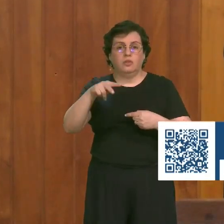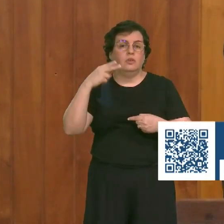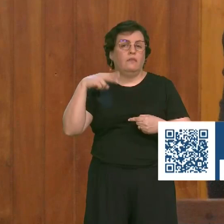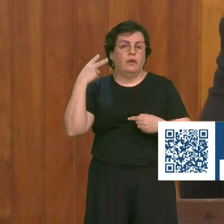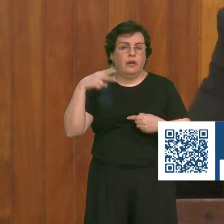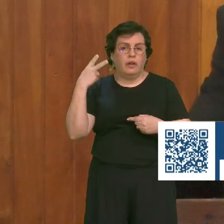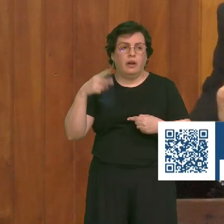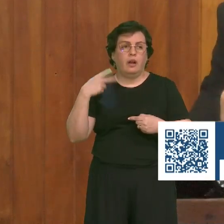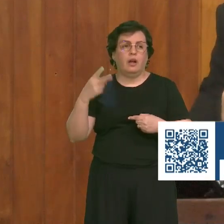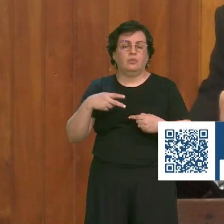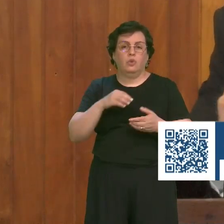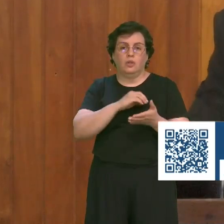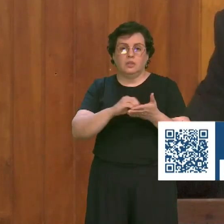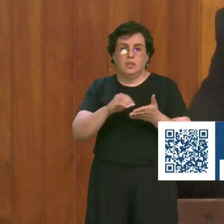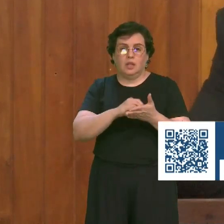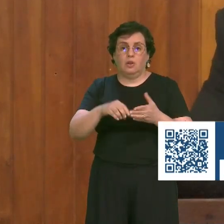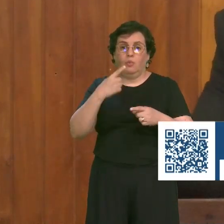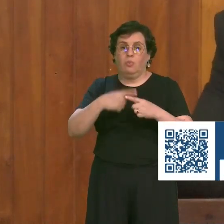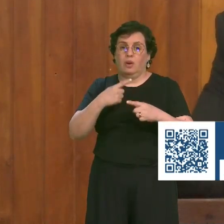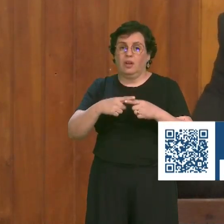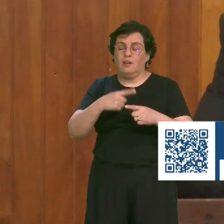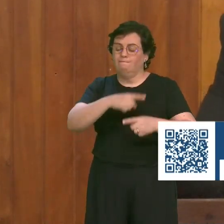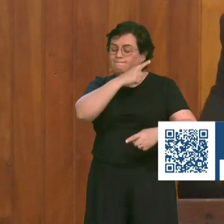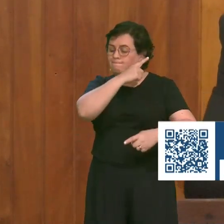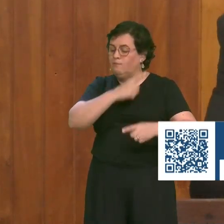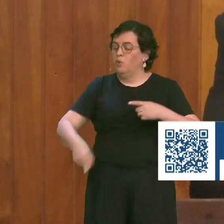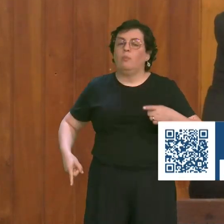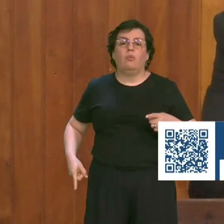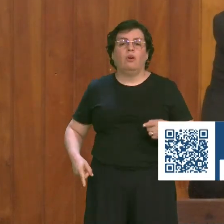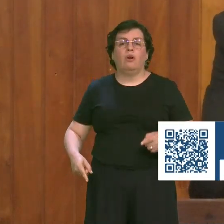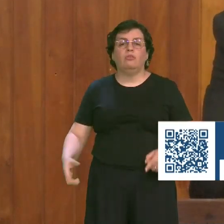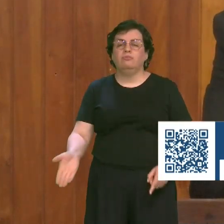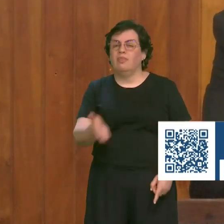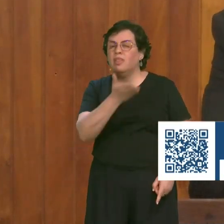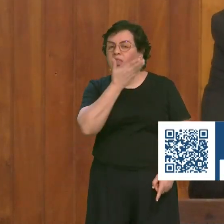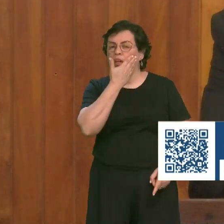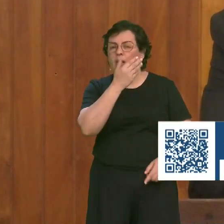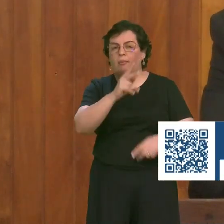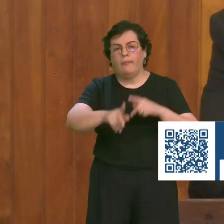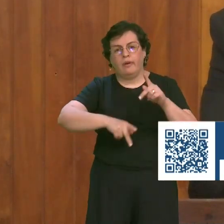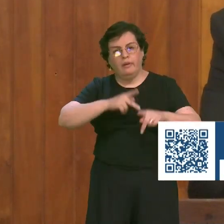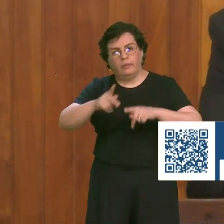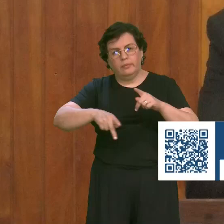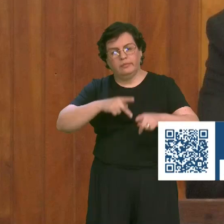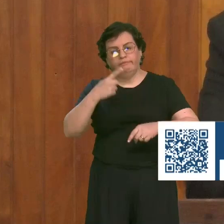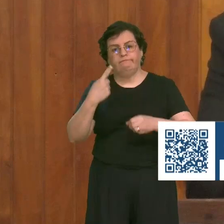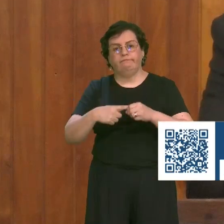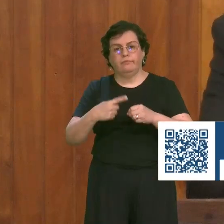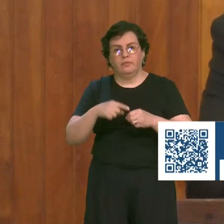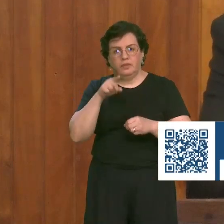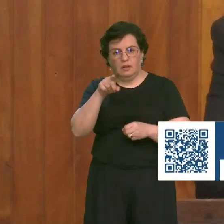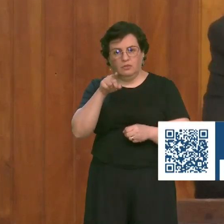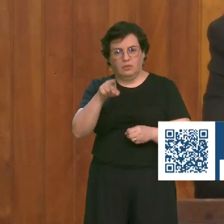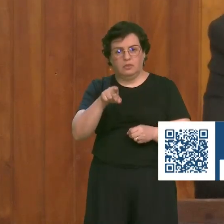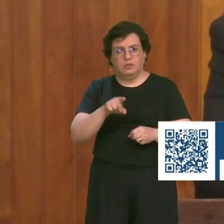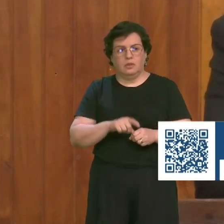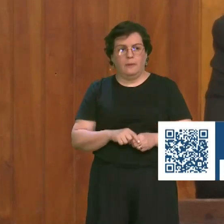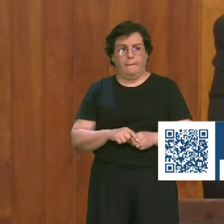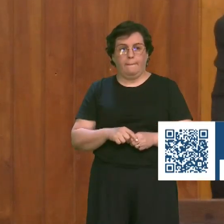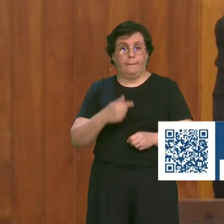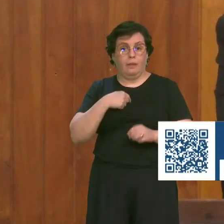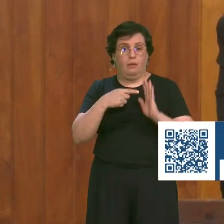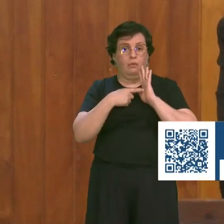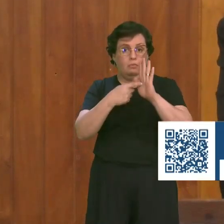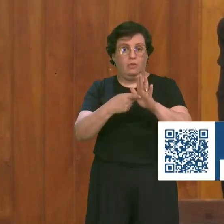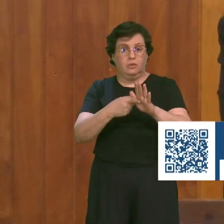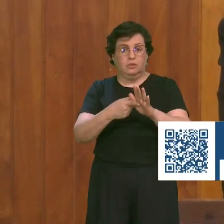cobrem o secretários que é um absurdo é um escárnio é um tapa na cara da população a cidade está desse jeito agora pouco